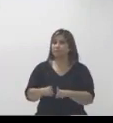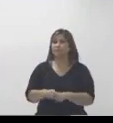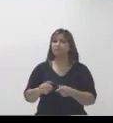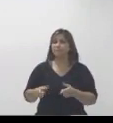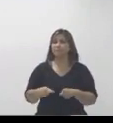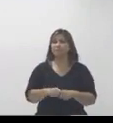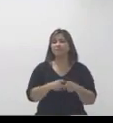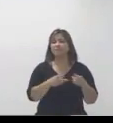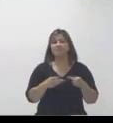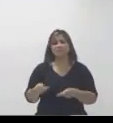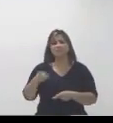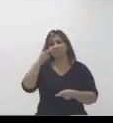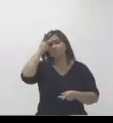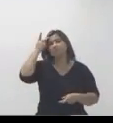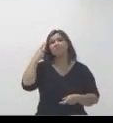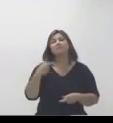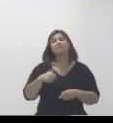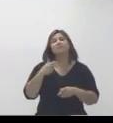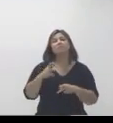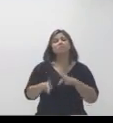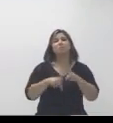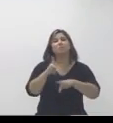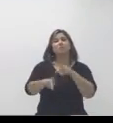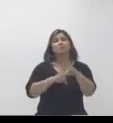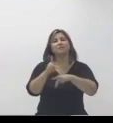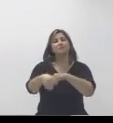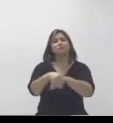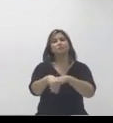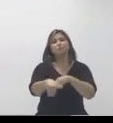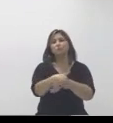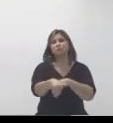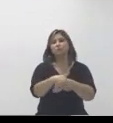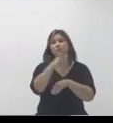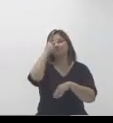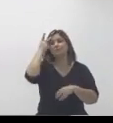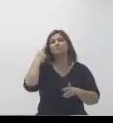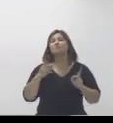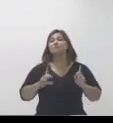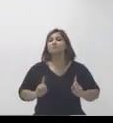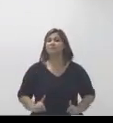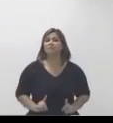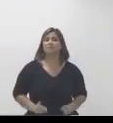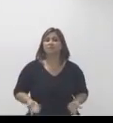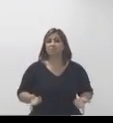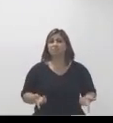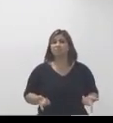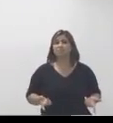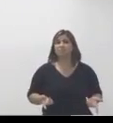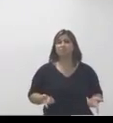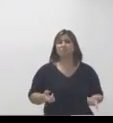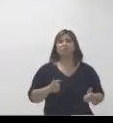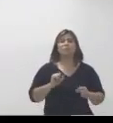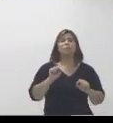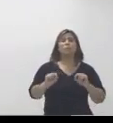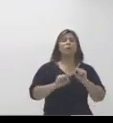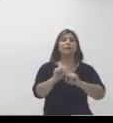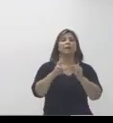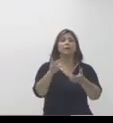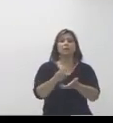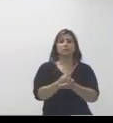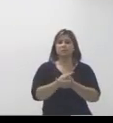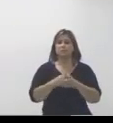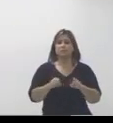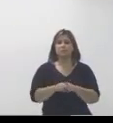nós temos um contingente muito grande população de rua mas nós temos um contingente de pessoas com deficiência então é o que está acontecendo e